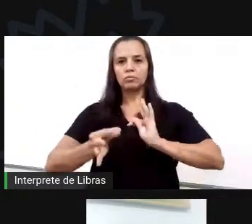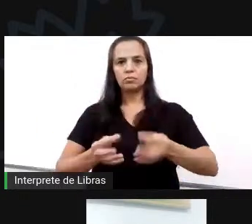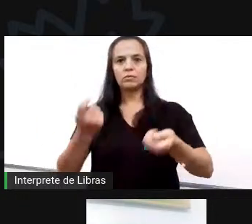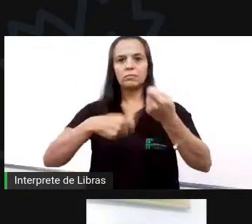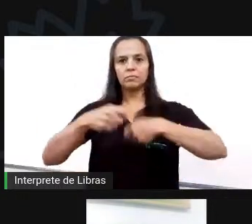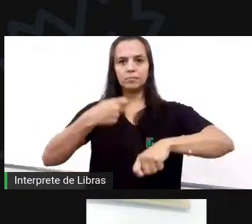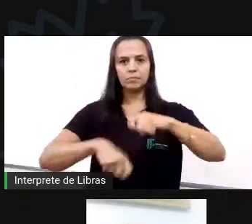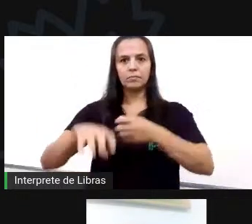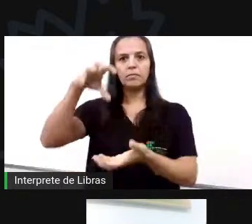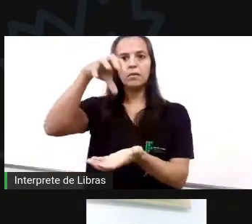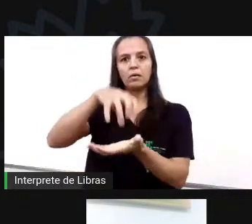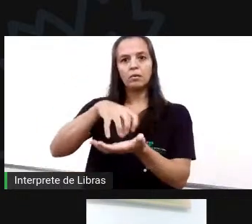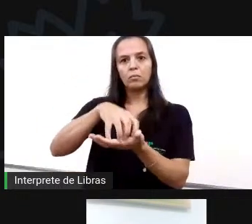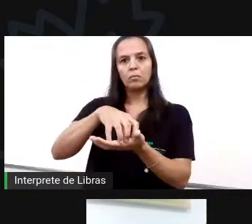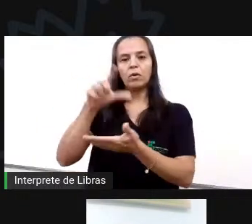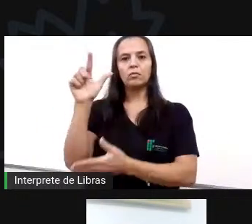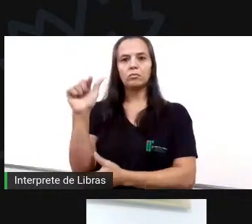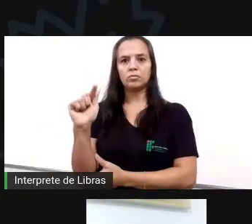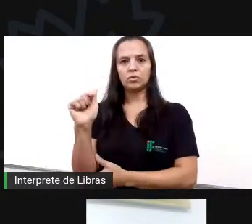do Polo Giruá.